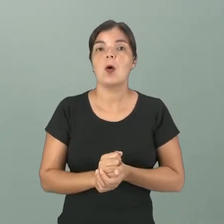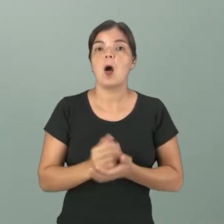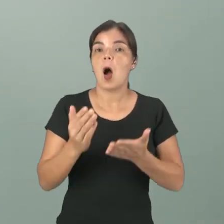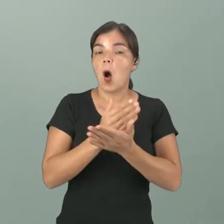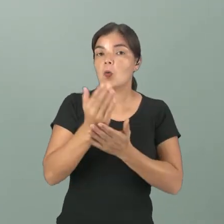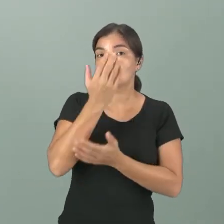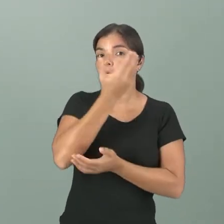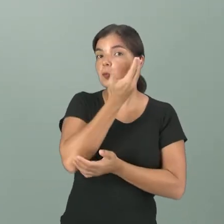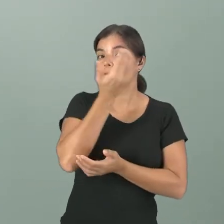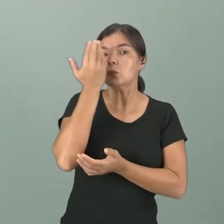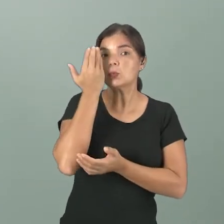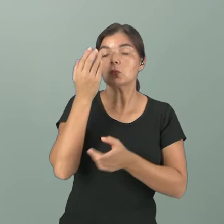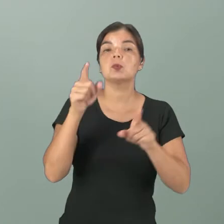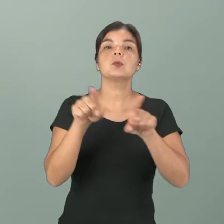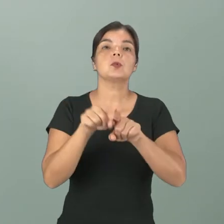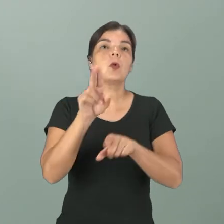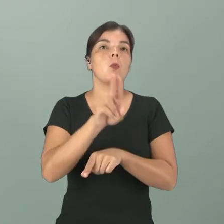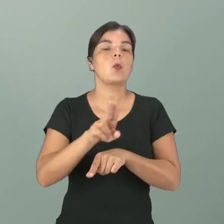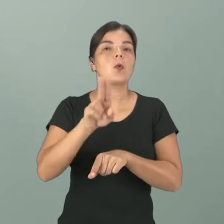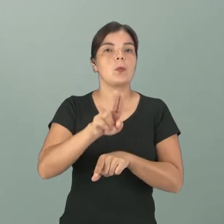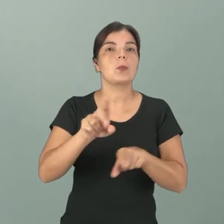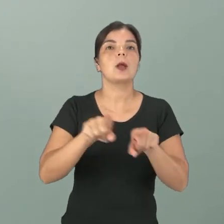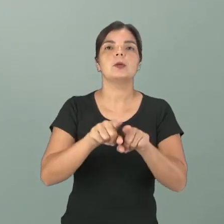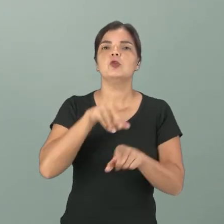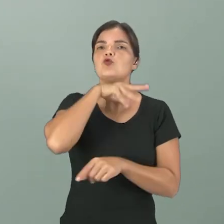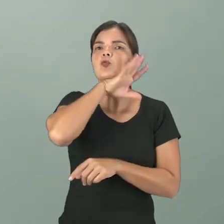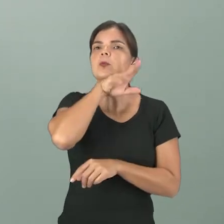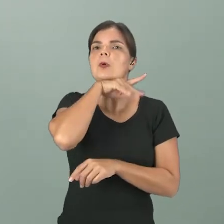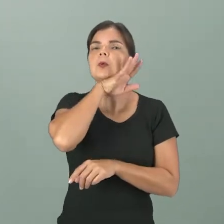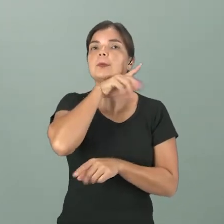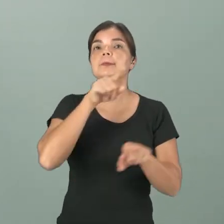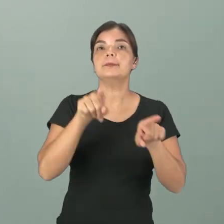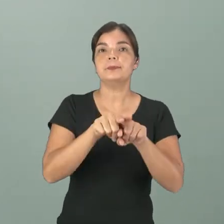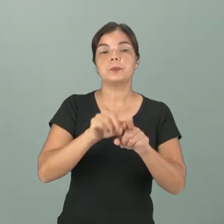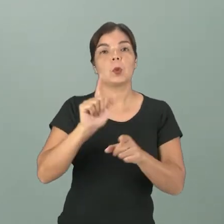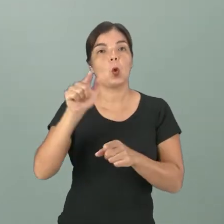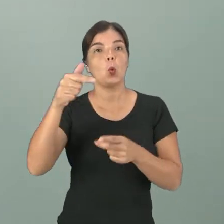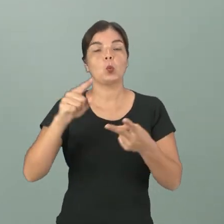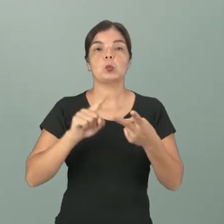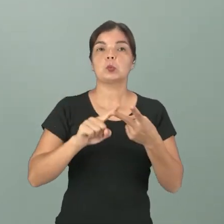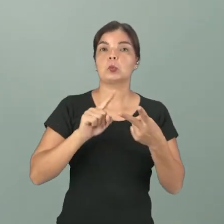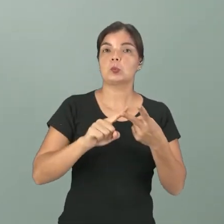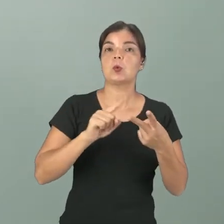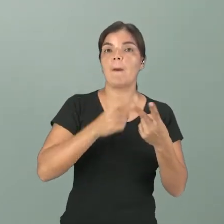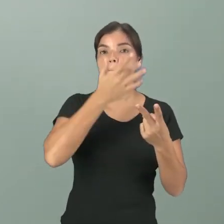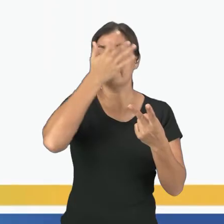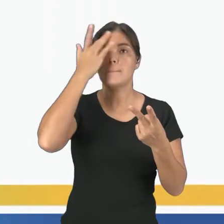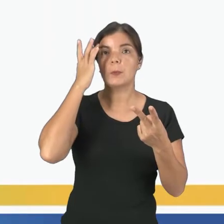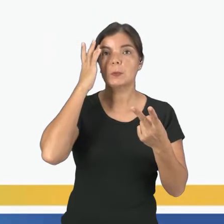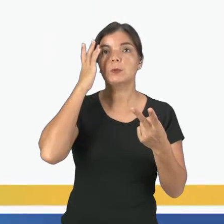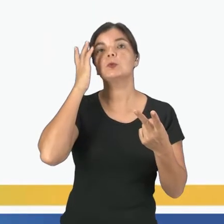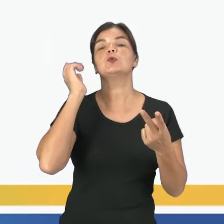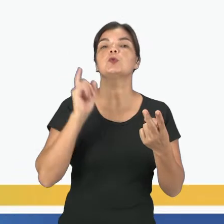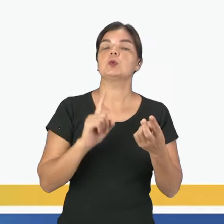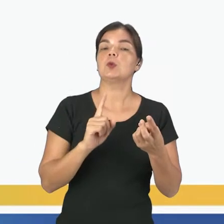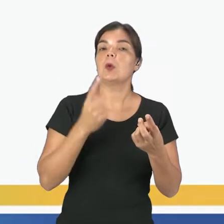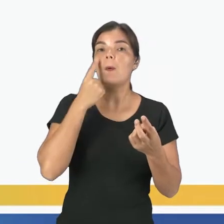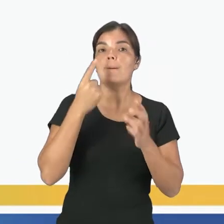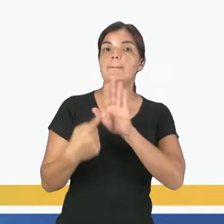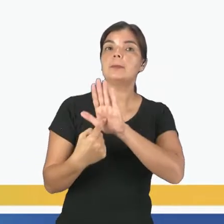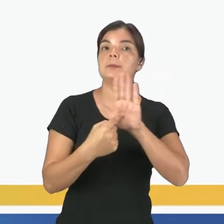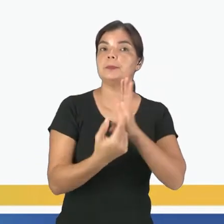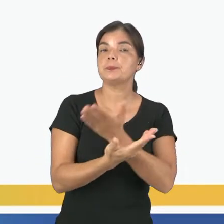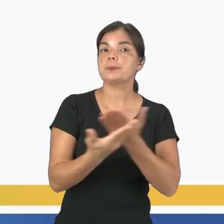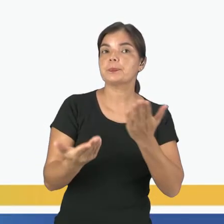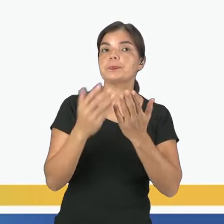algumas máscaras que são com o formato de animais, né? Outras com formatos de pessoas. Eu quero mostrar